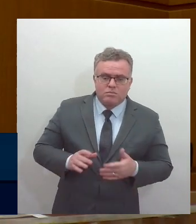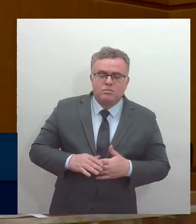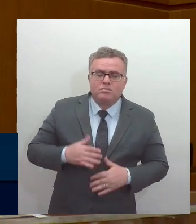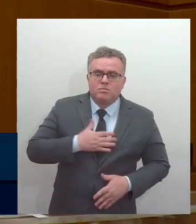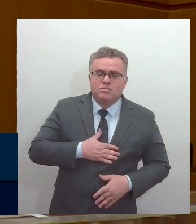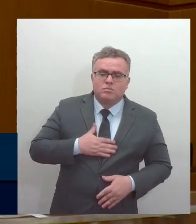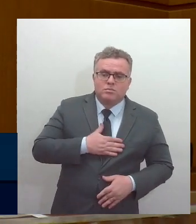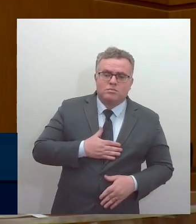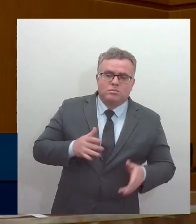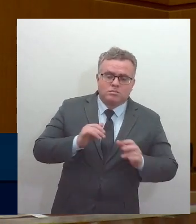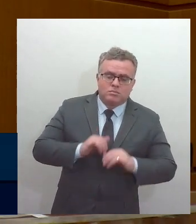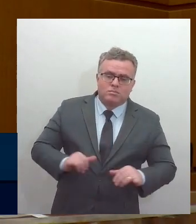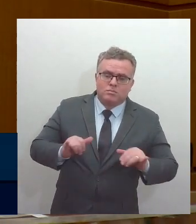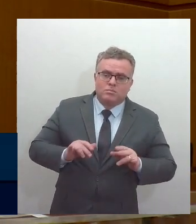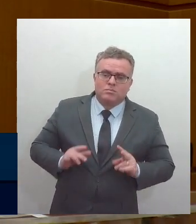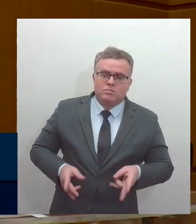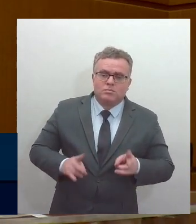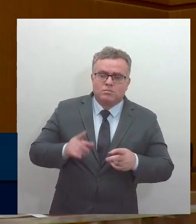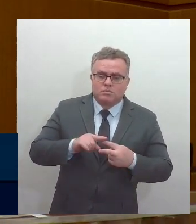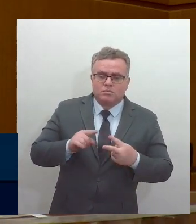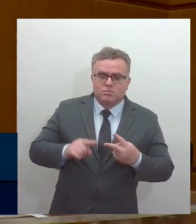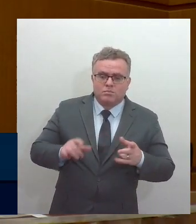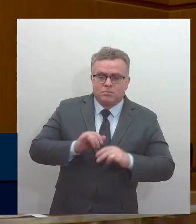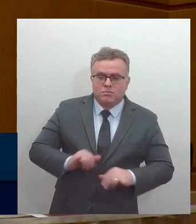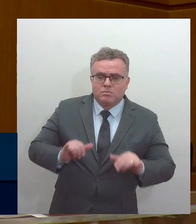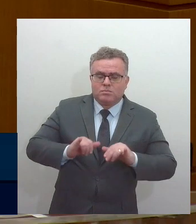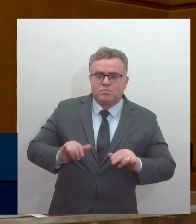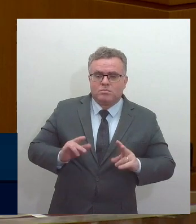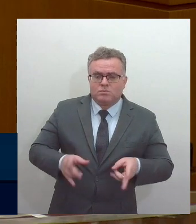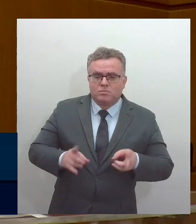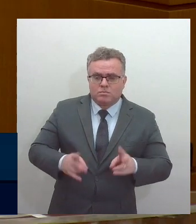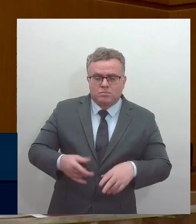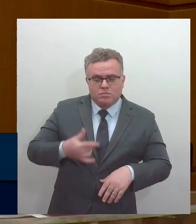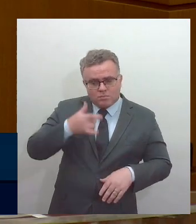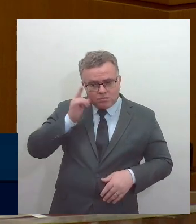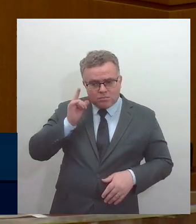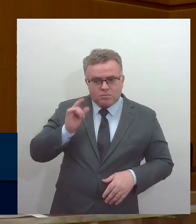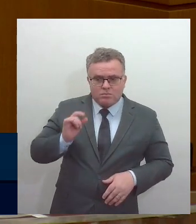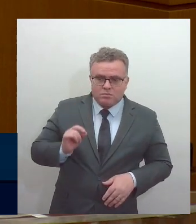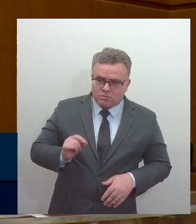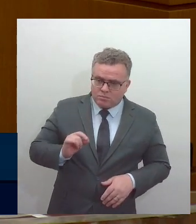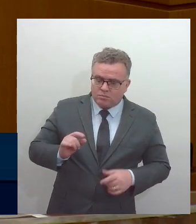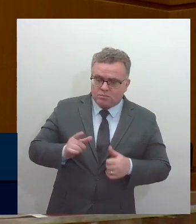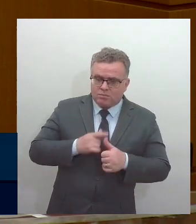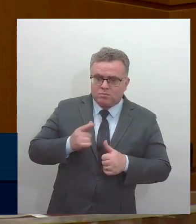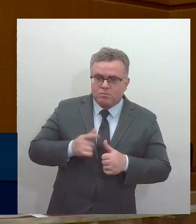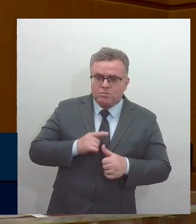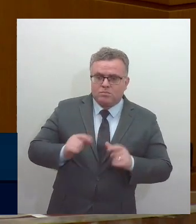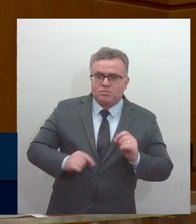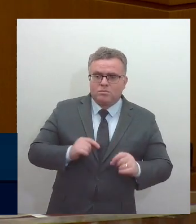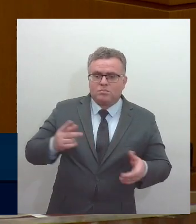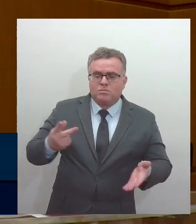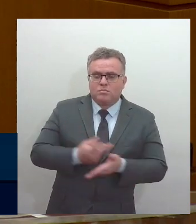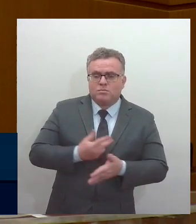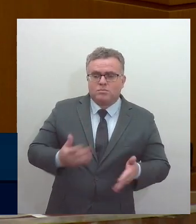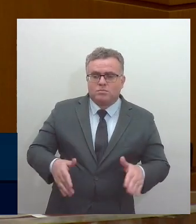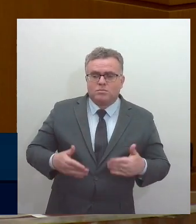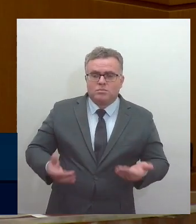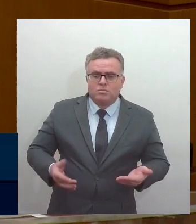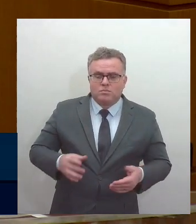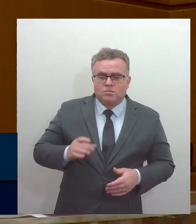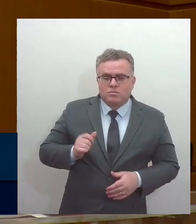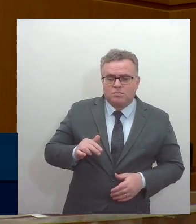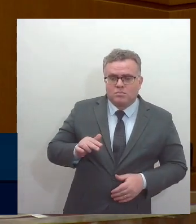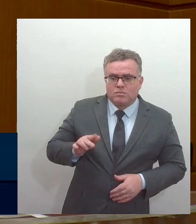importantes também realizados no dia de ontem. O primeiro foi realizado pelo Ironman e a Unlimited